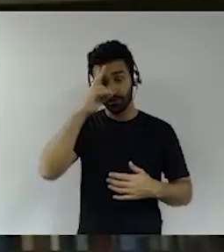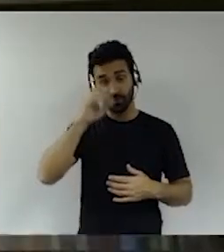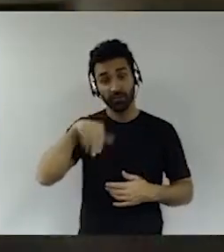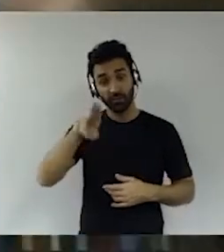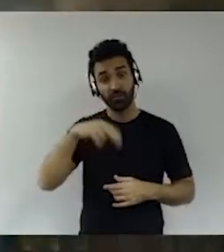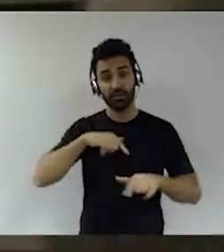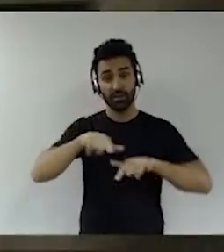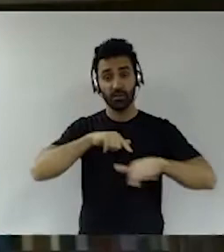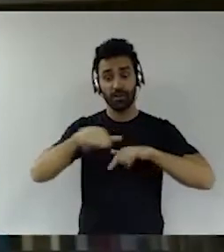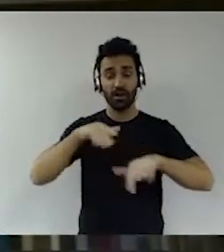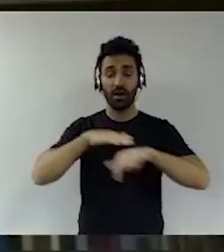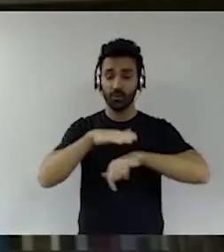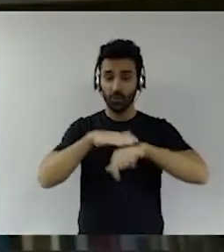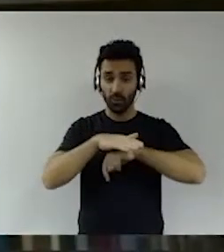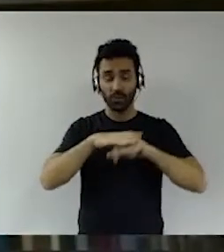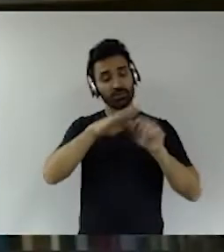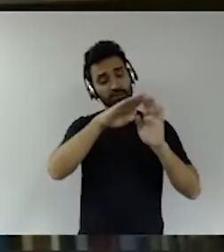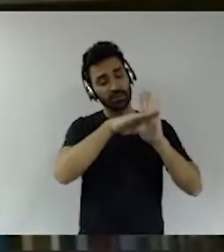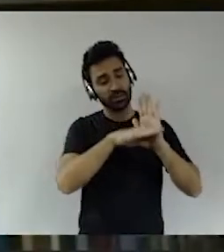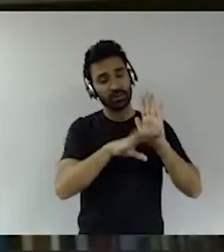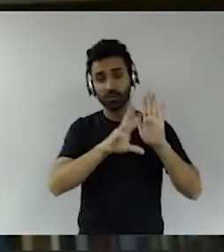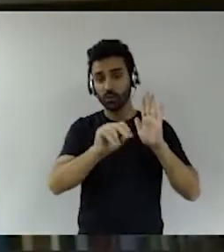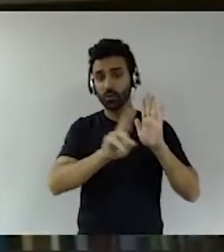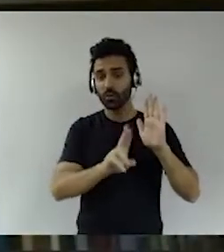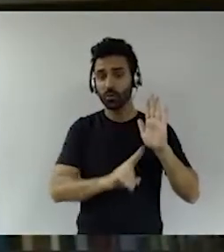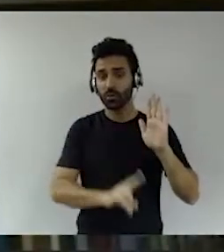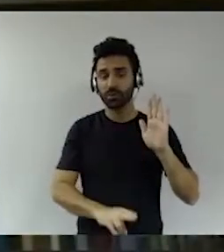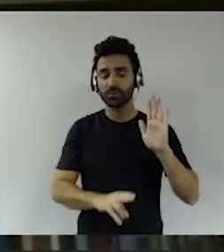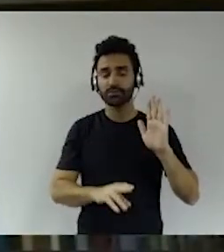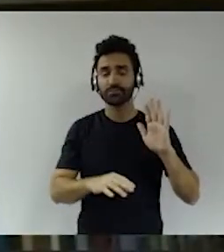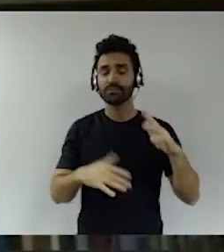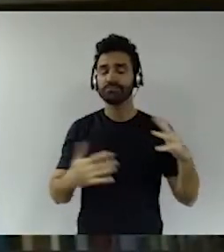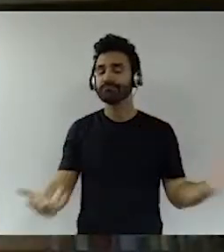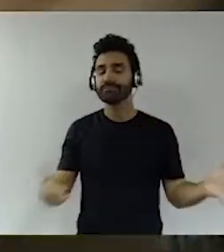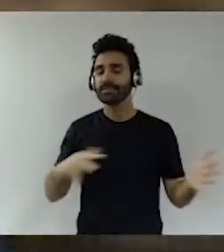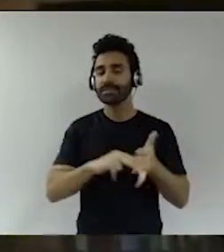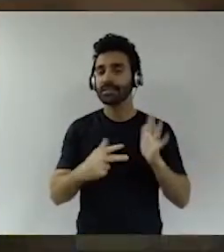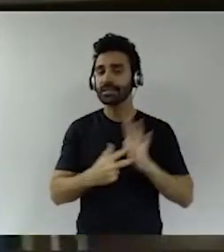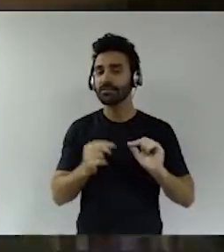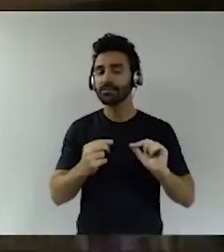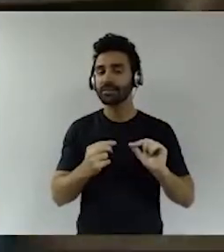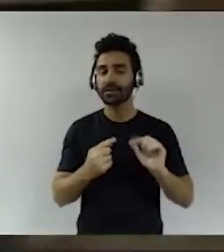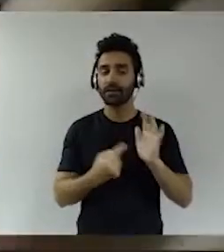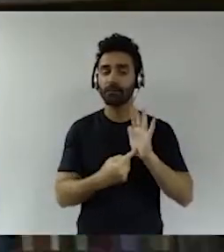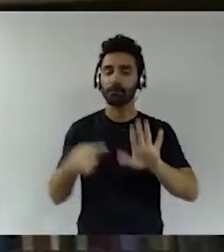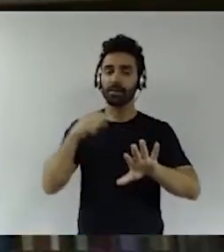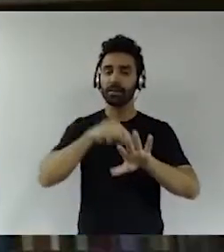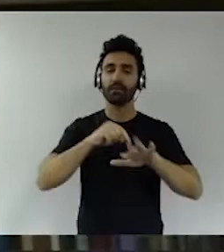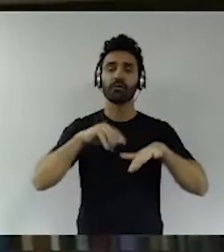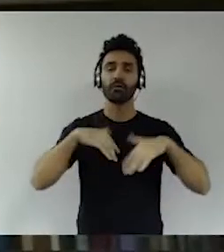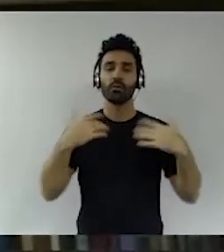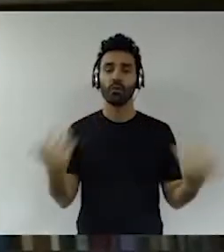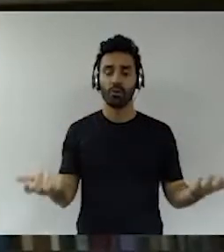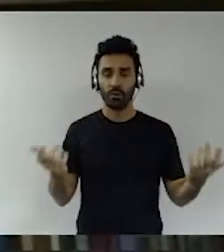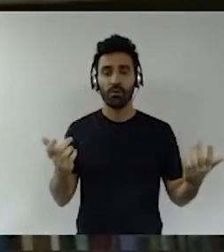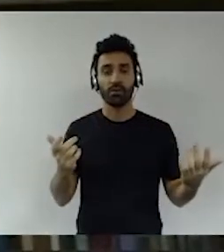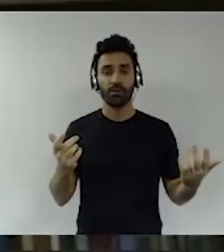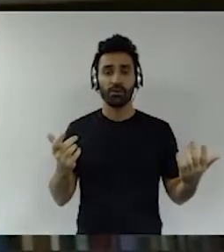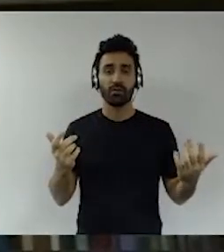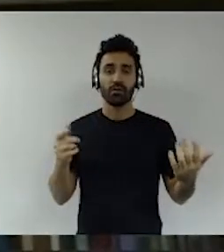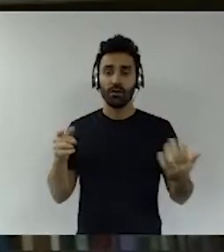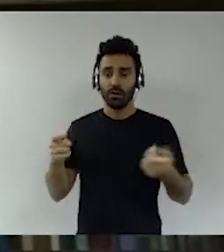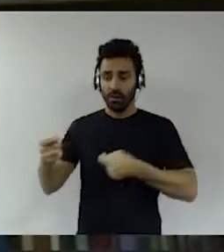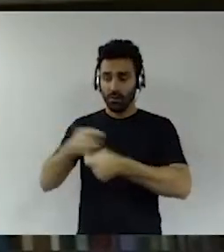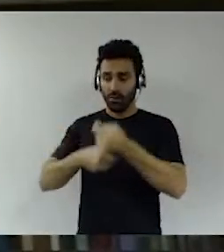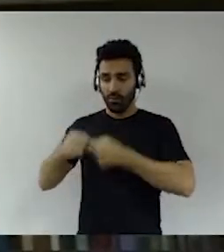chegou a noite, a listinha estava lá toda preenchida. Qual é a moral da história? É que existe uma analogia entre essa situação, essa